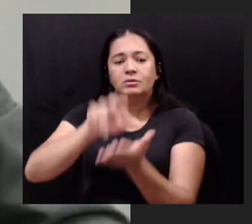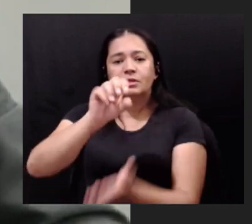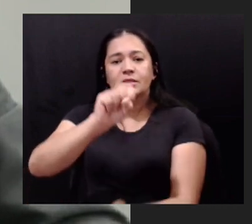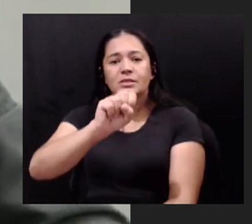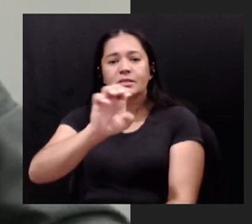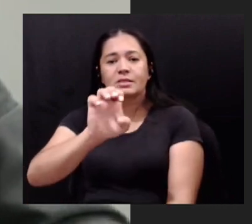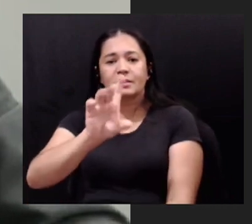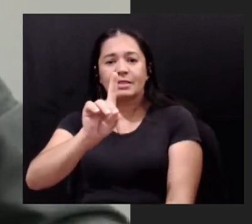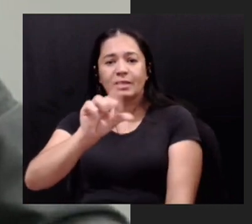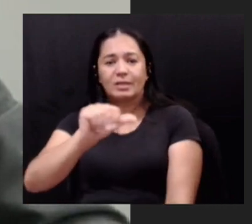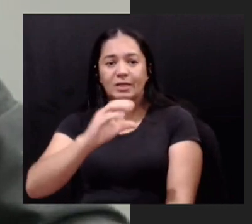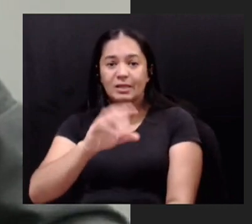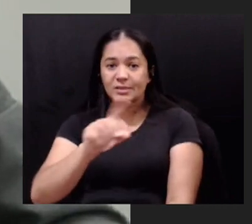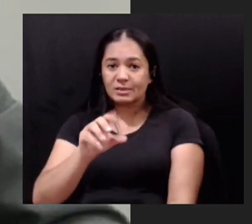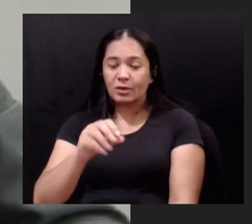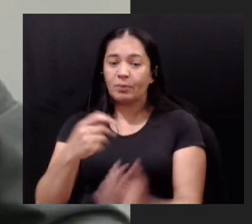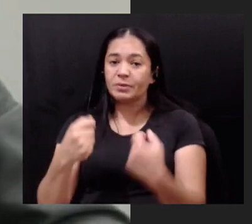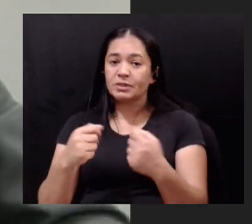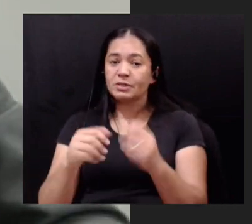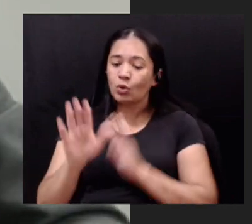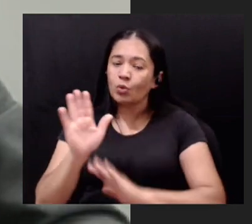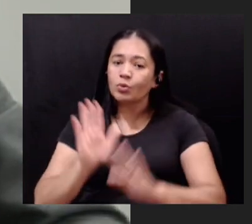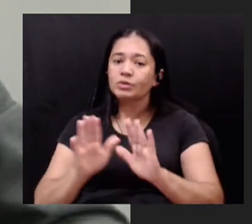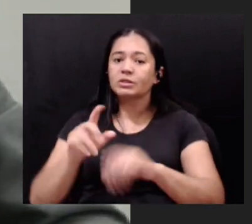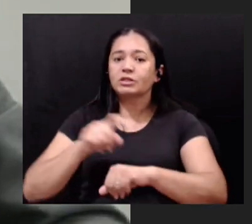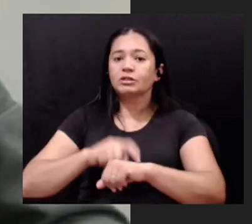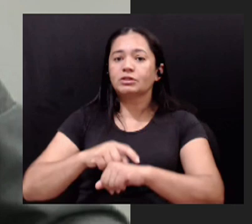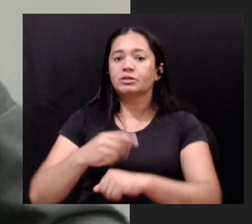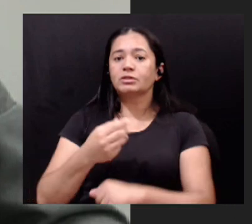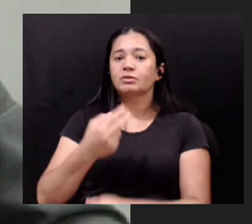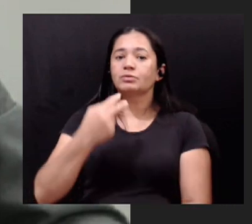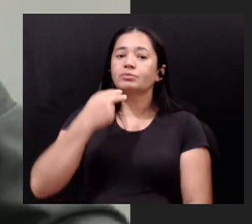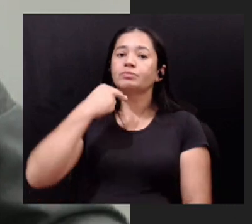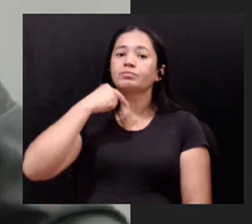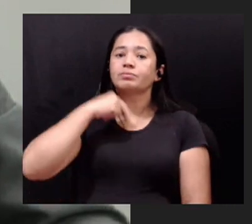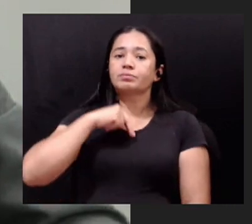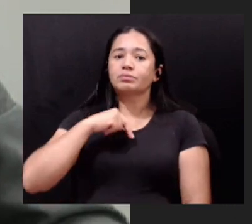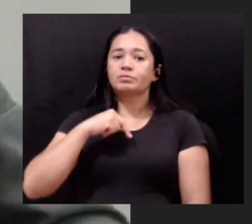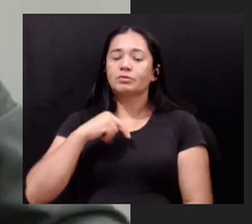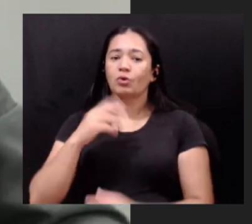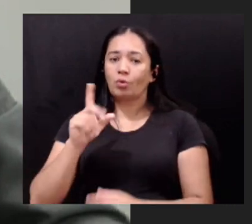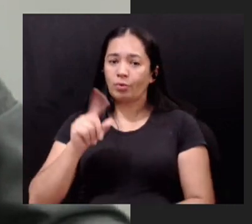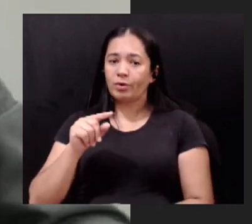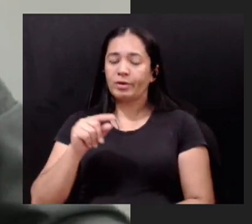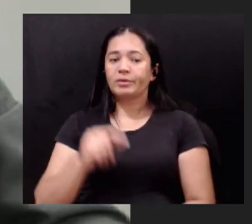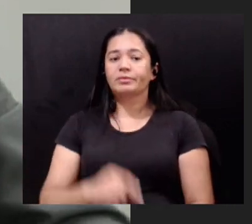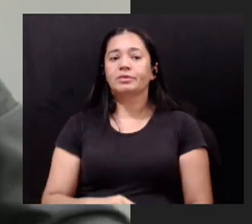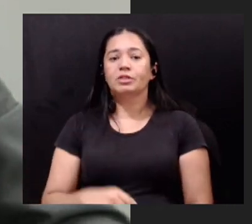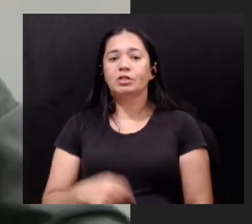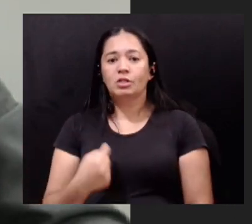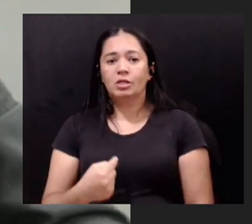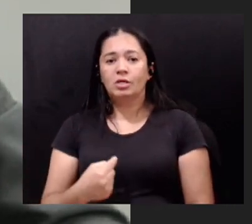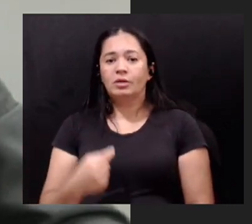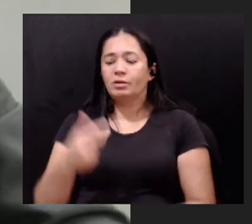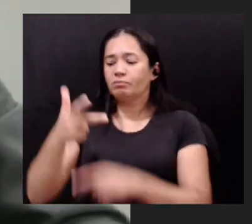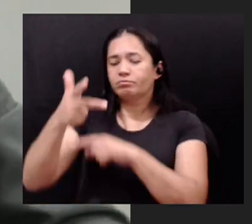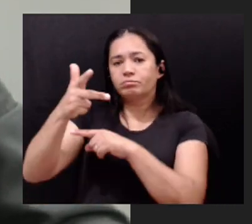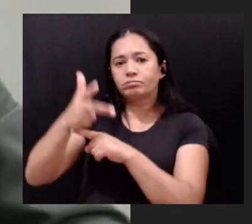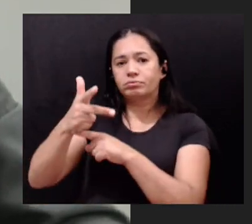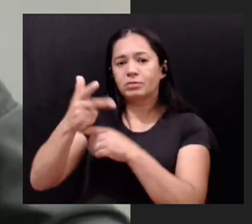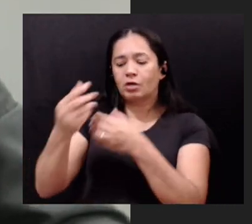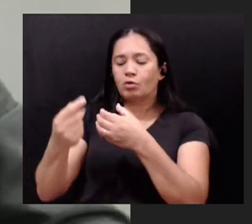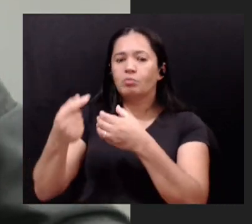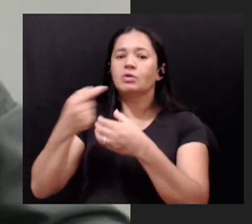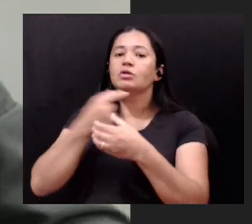pedir um exame que seja um pouco mais invasivo, como é a endoscopia, né, onde a gente passa uma câmera por dentro da boca